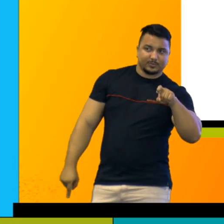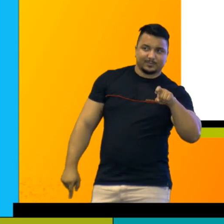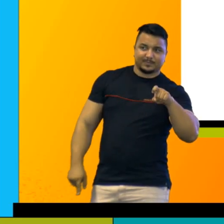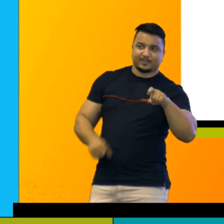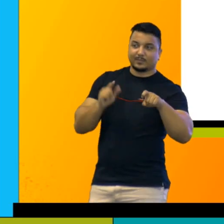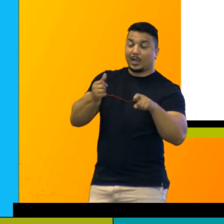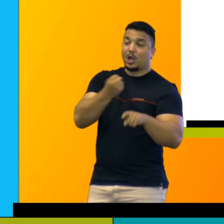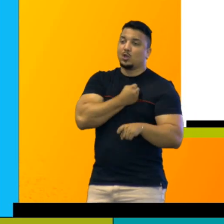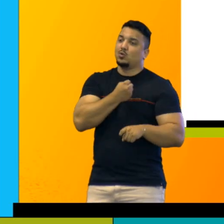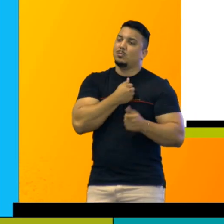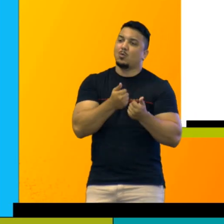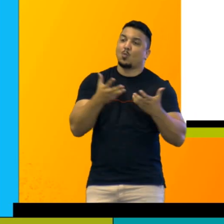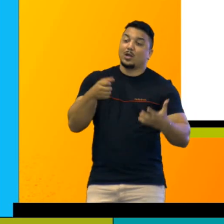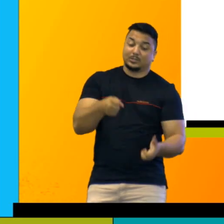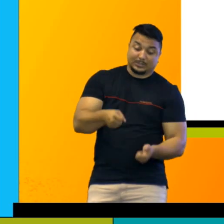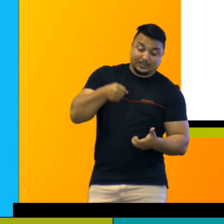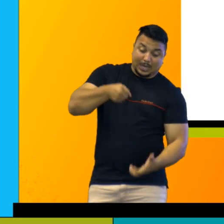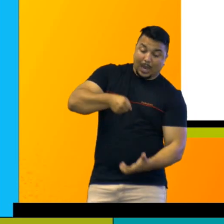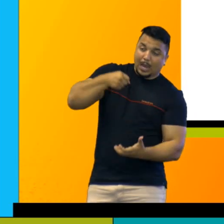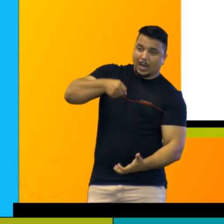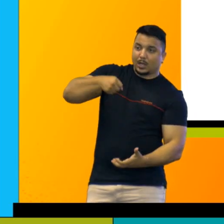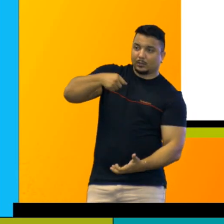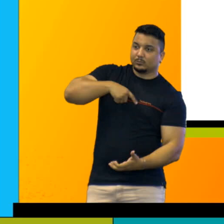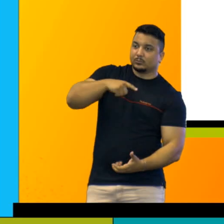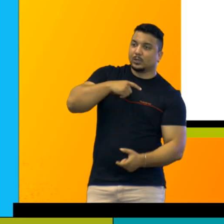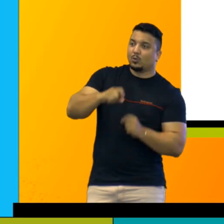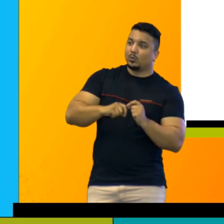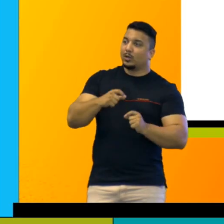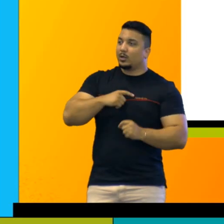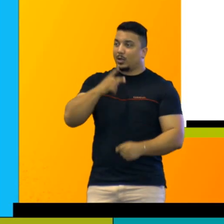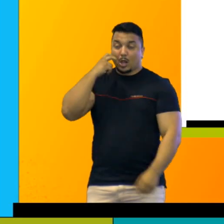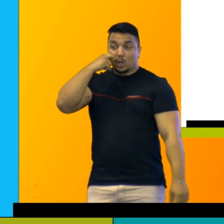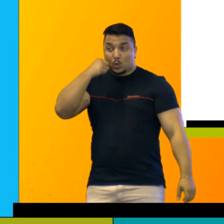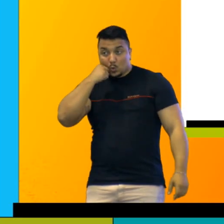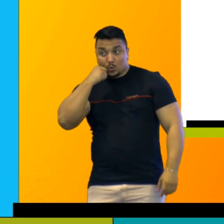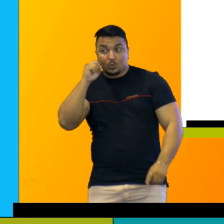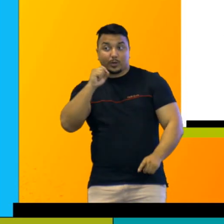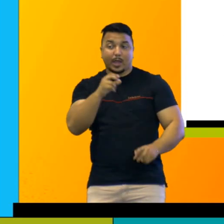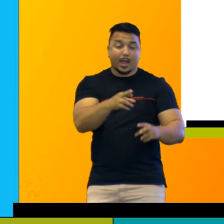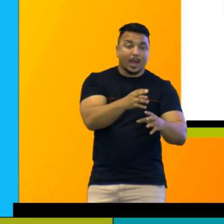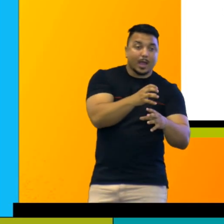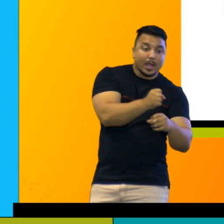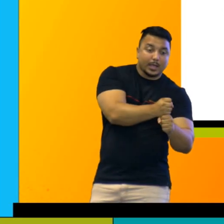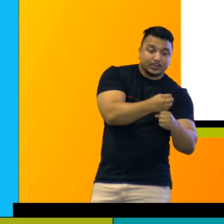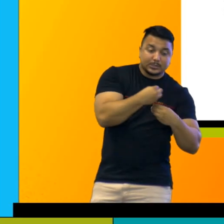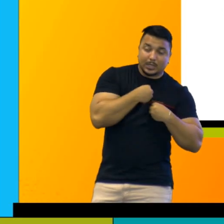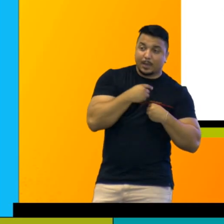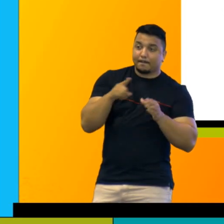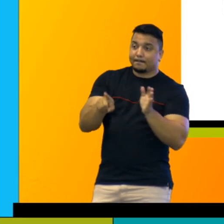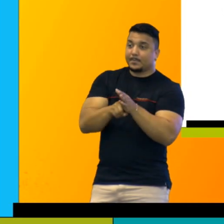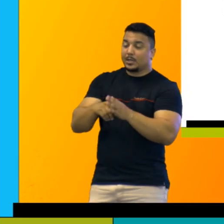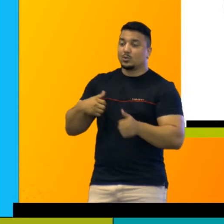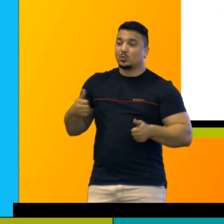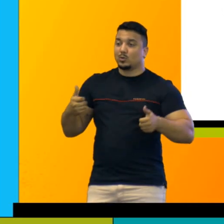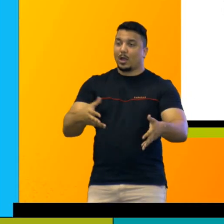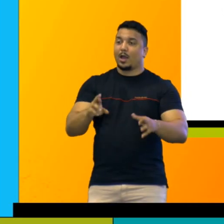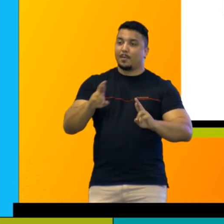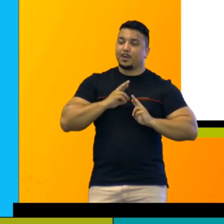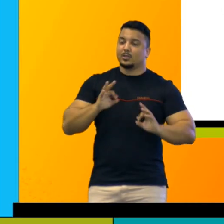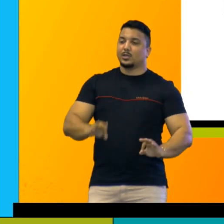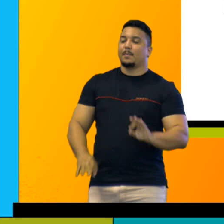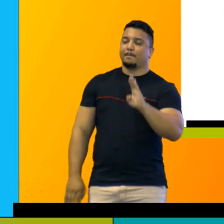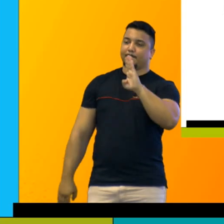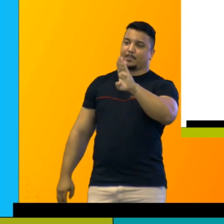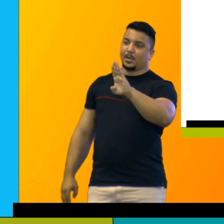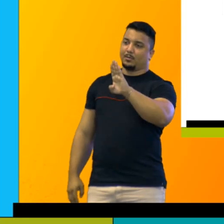é o número de sacas. Como o lucro é a receita menos a despesa, então eu tenho a letra B como